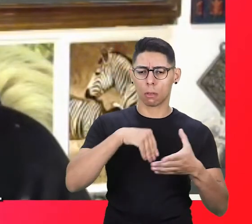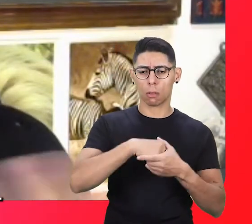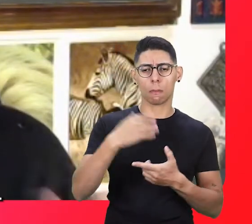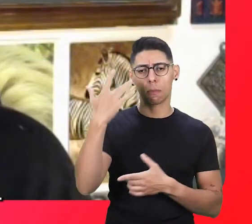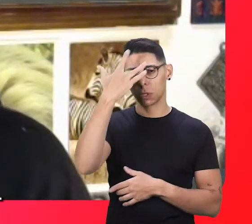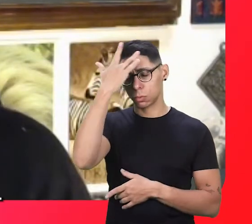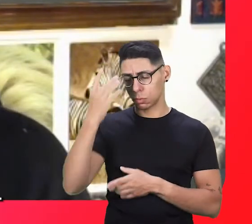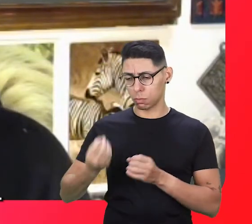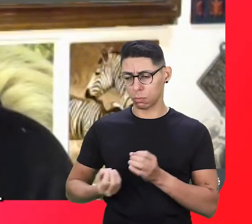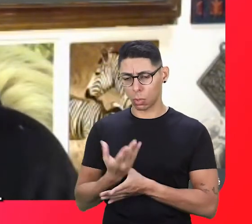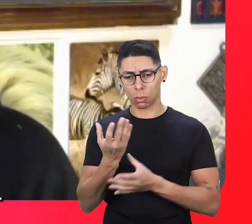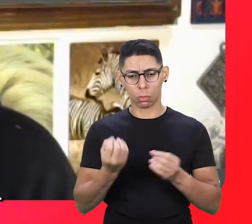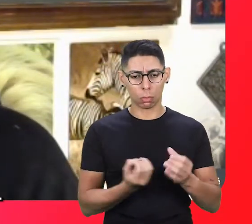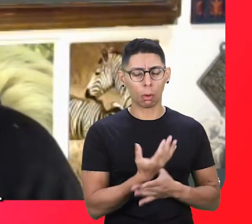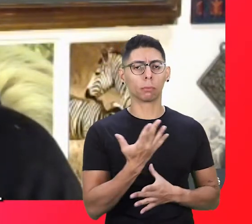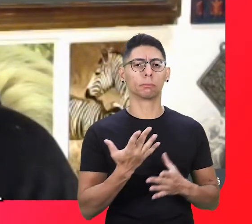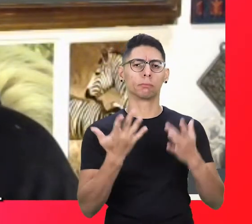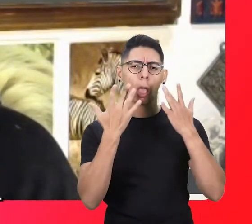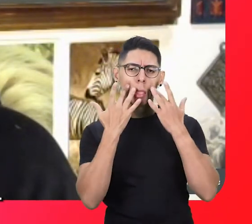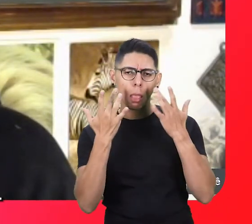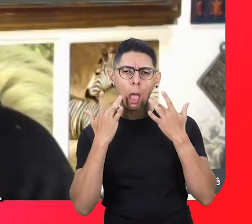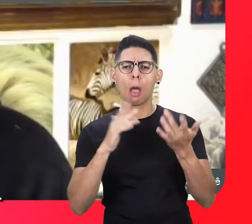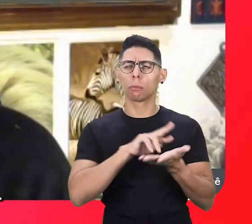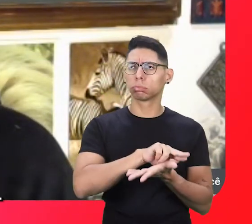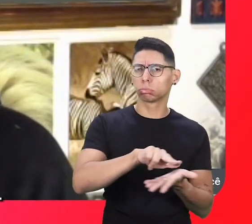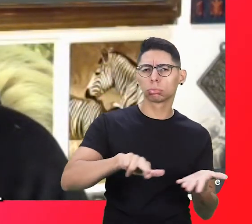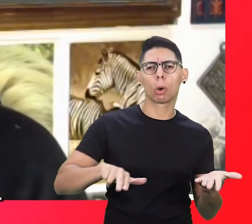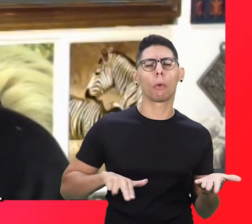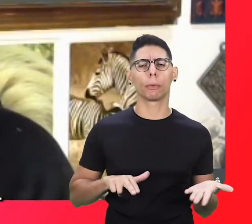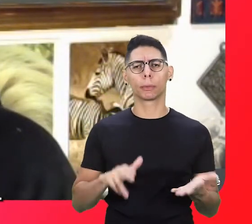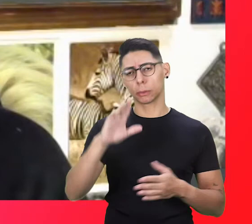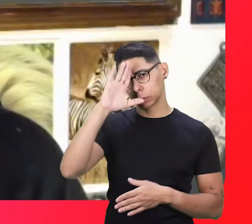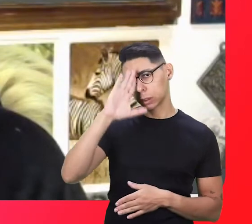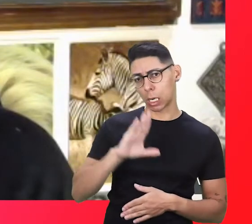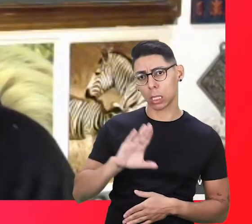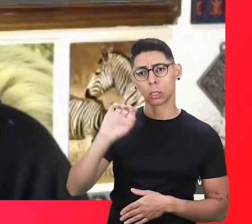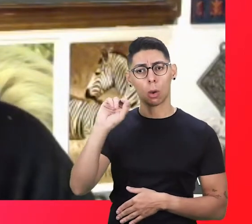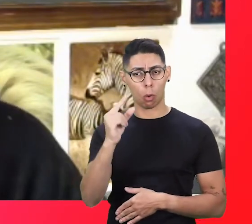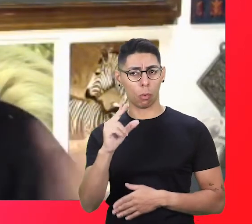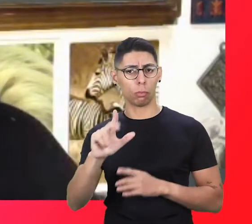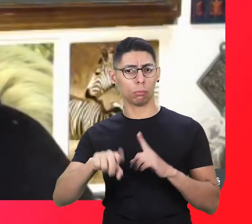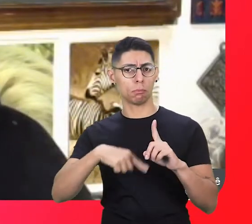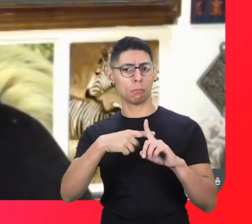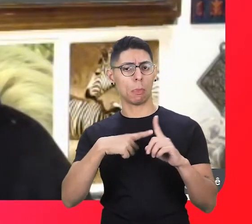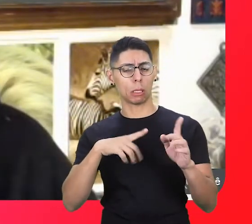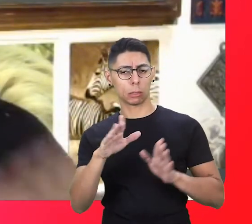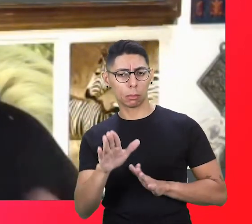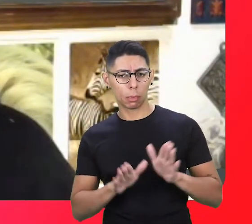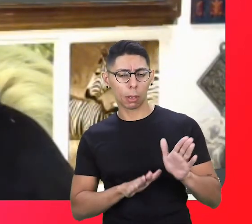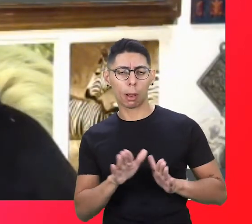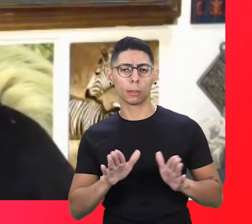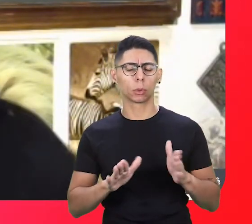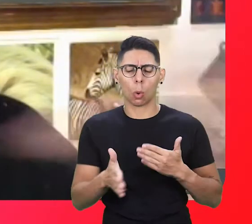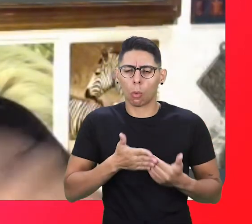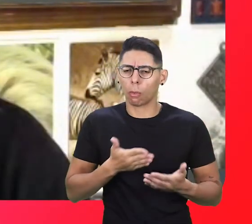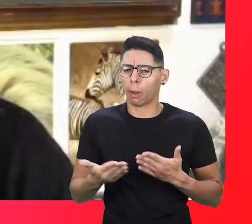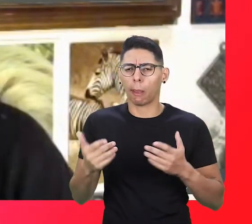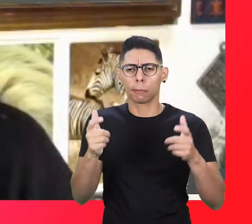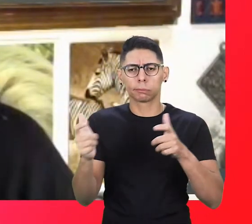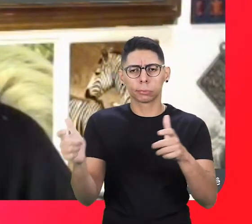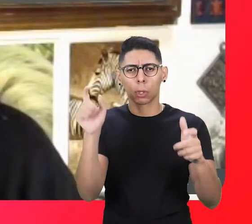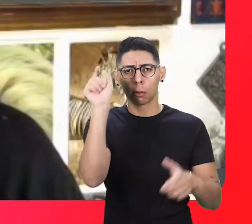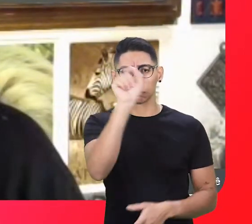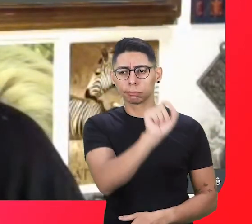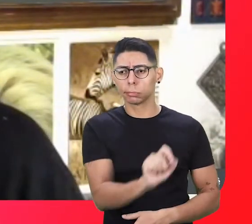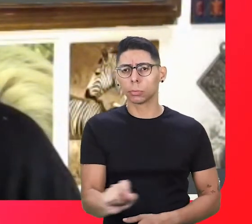espetáculos ou gratuitos ou com alguma acessibilidade, até 12, qualquer lugar do Brasil, qualquer espetáculo,